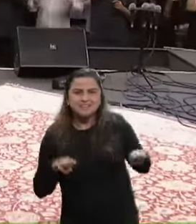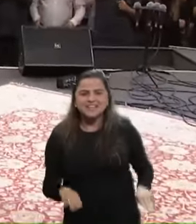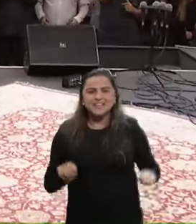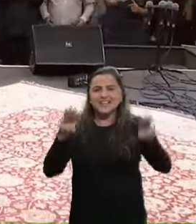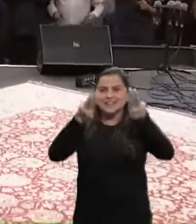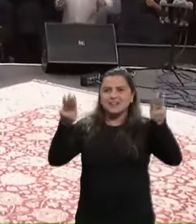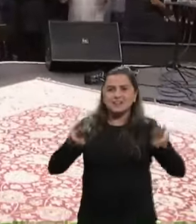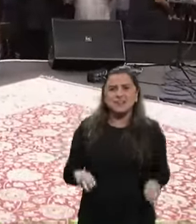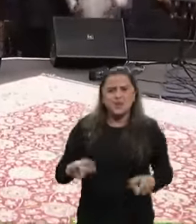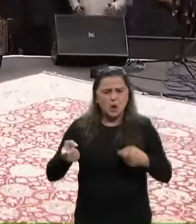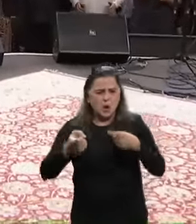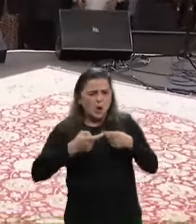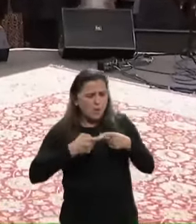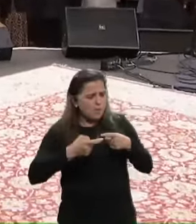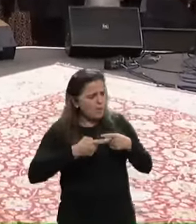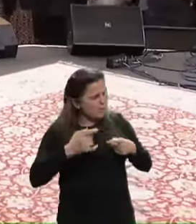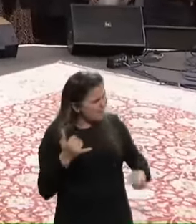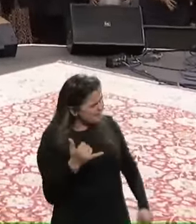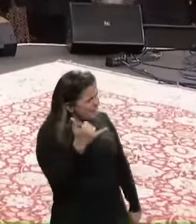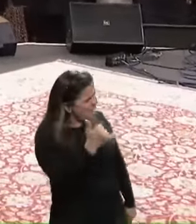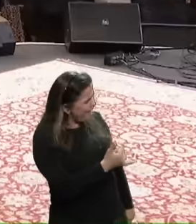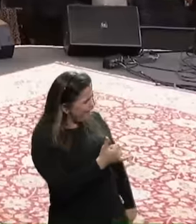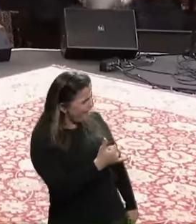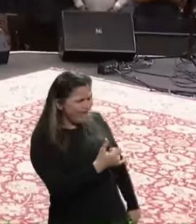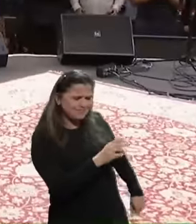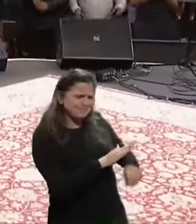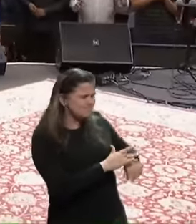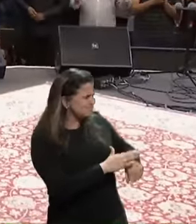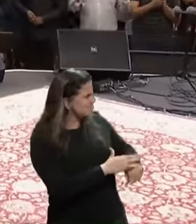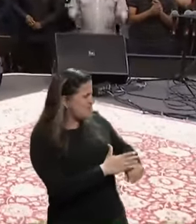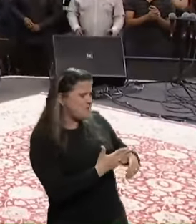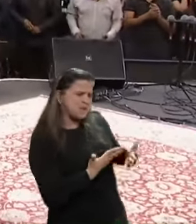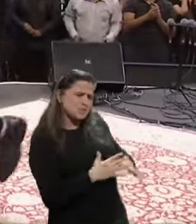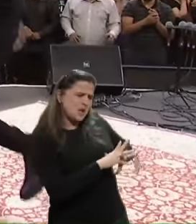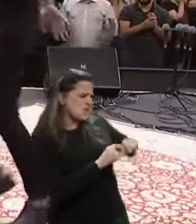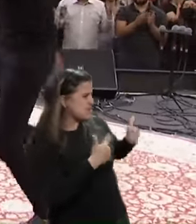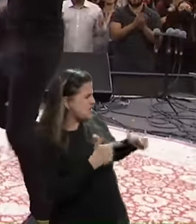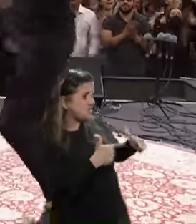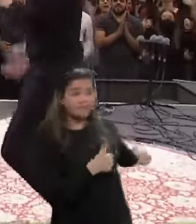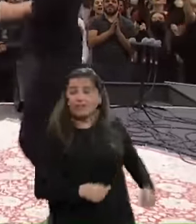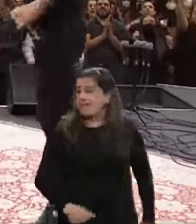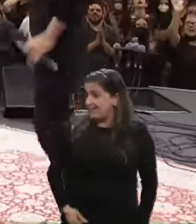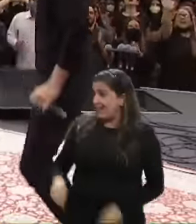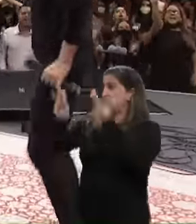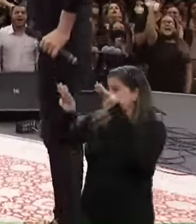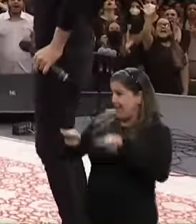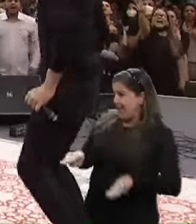Um médico pode falar que não tem jeito, mas eu vou cantar maná.